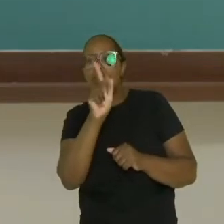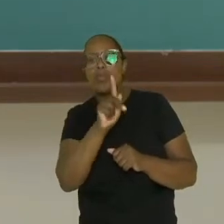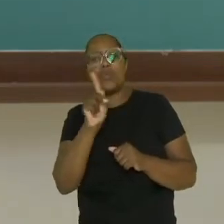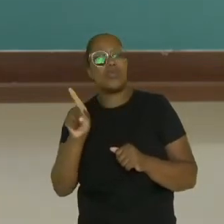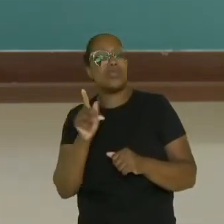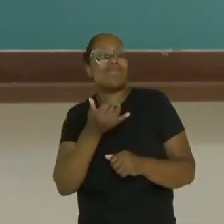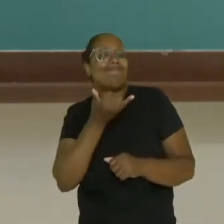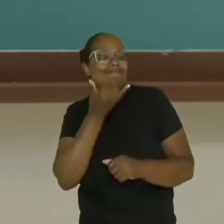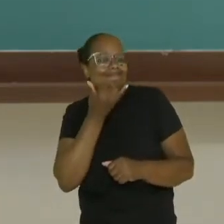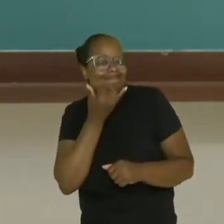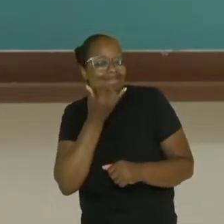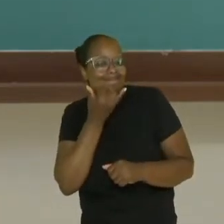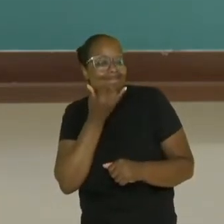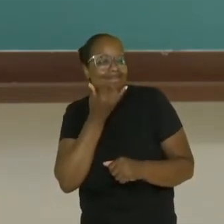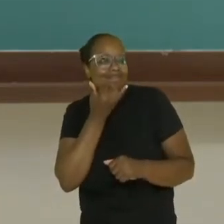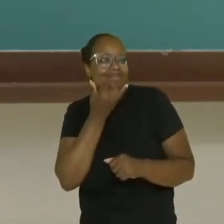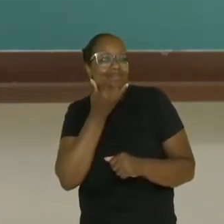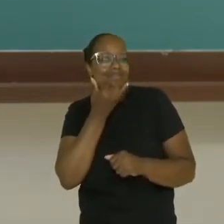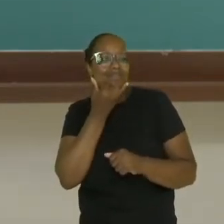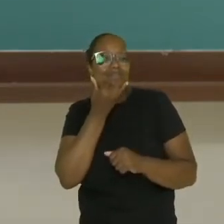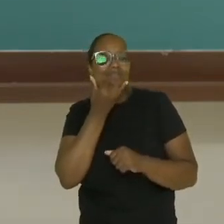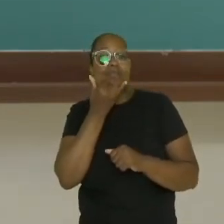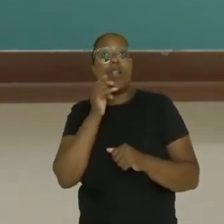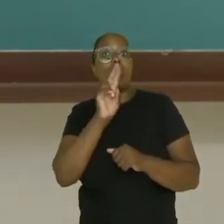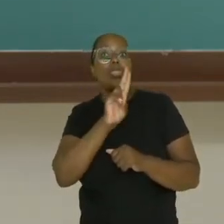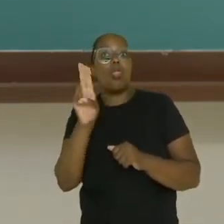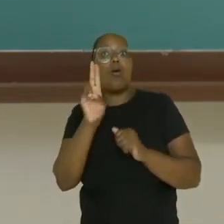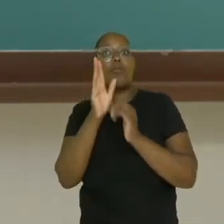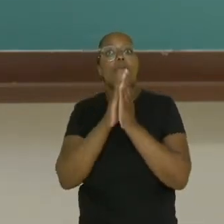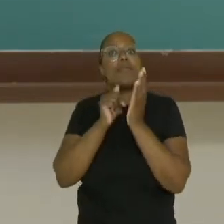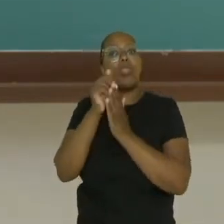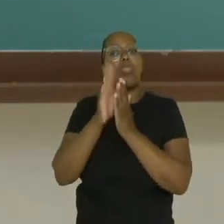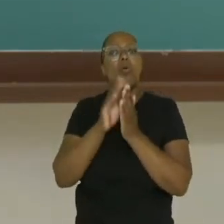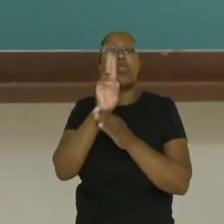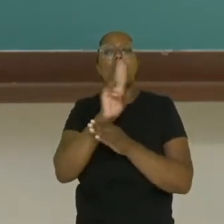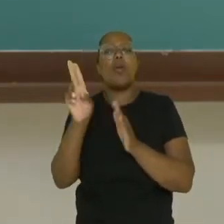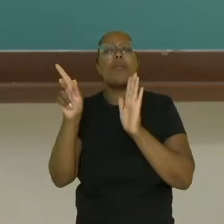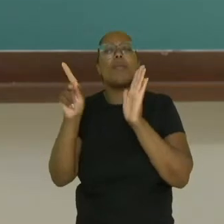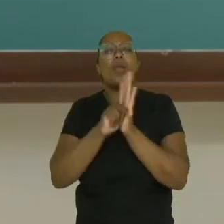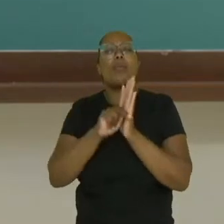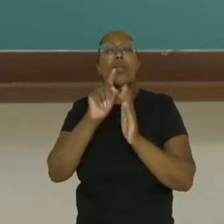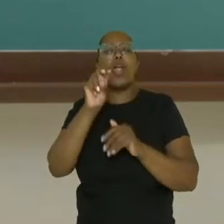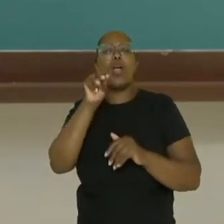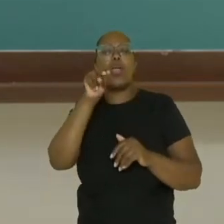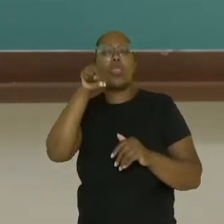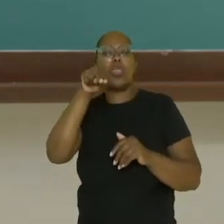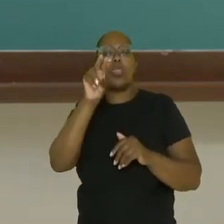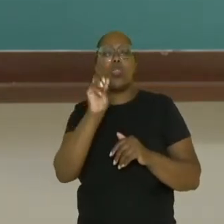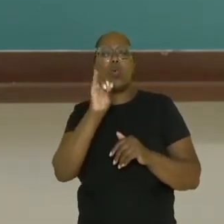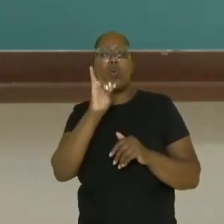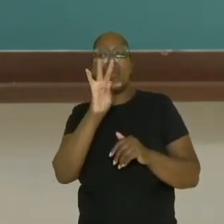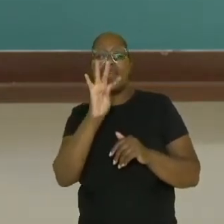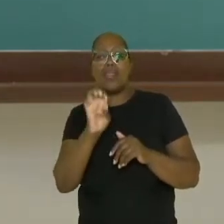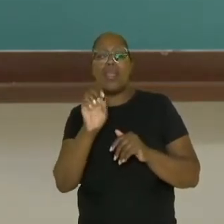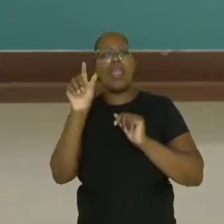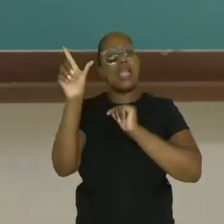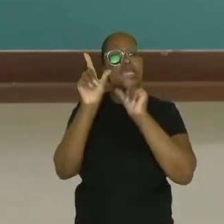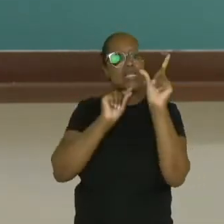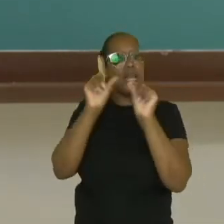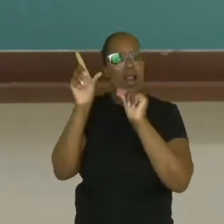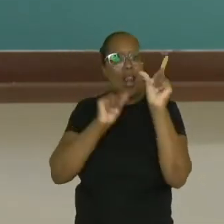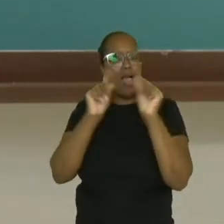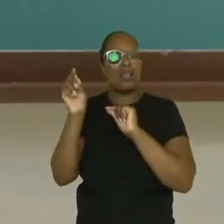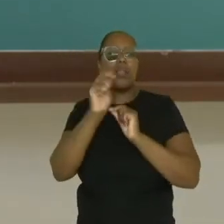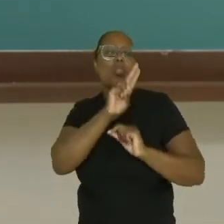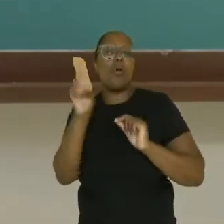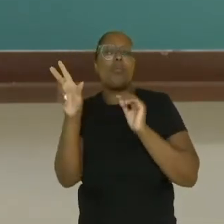me fugiu o nome dele, mas é o pintor do Noite Estrelada, o Van Gogh. Quando você pensa em Van Gogh, o que